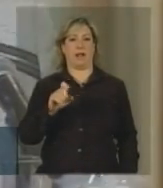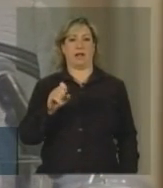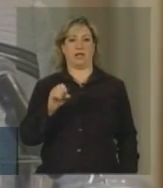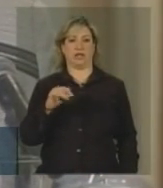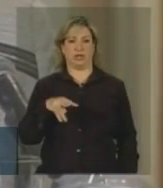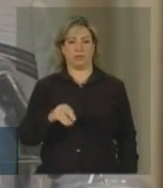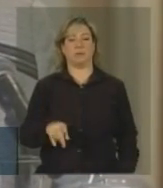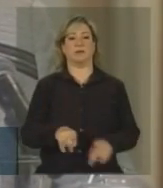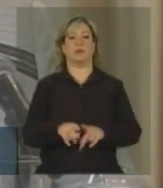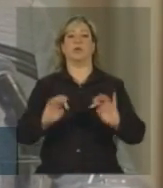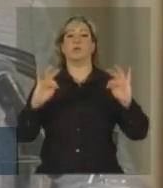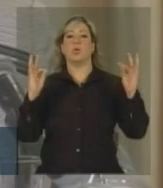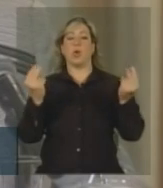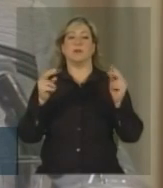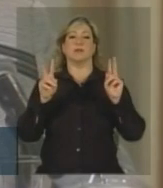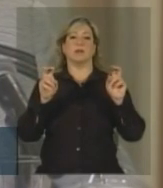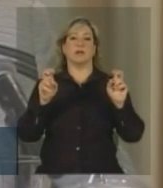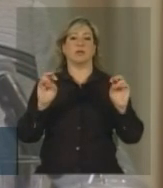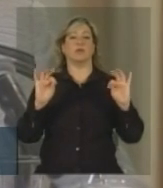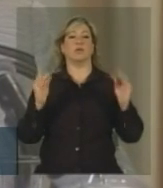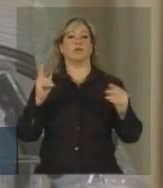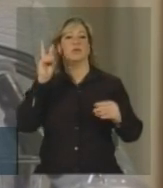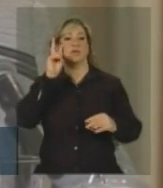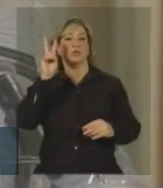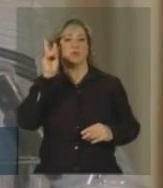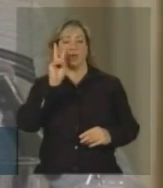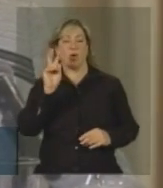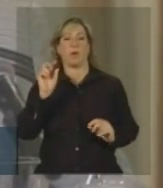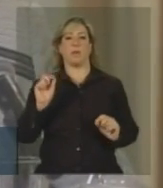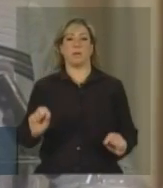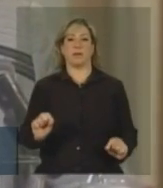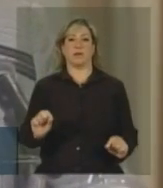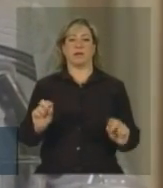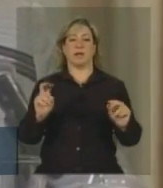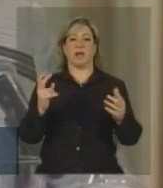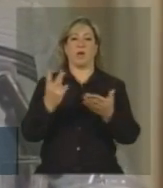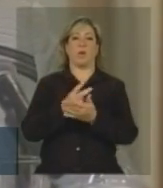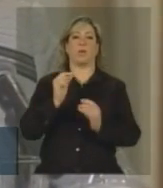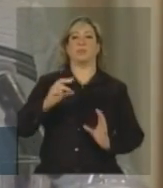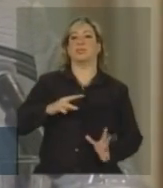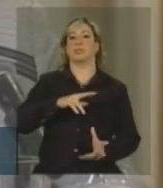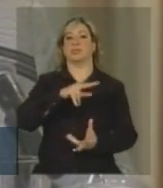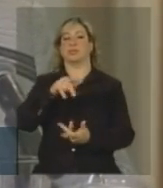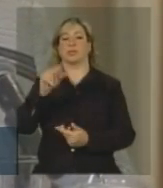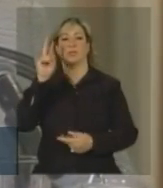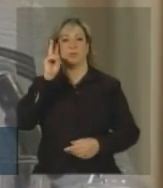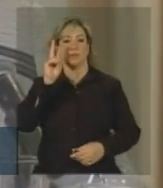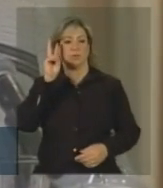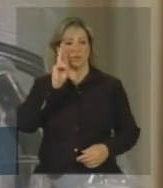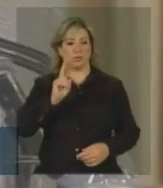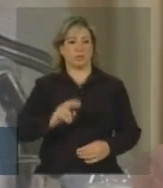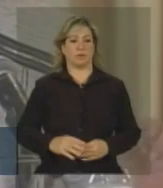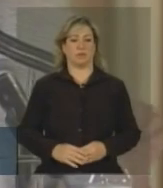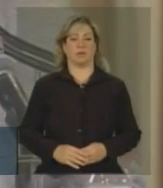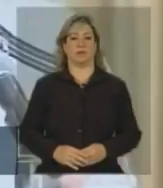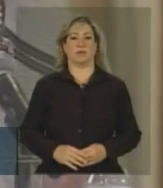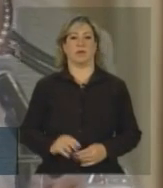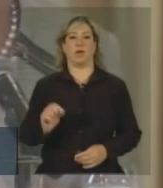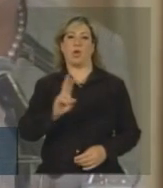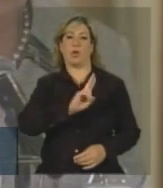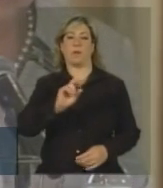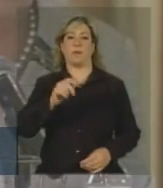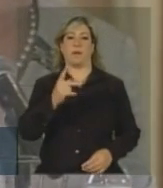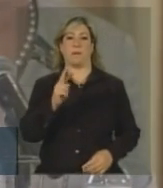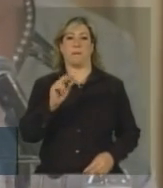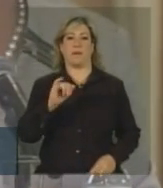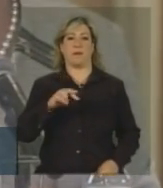todas as questões relativas aos últimos acontecimentos internacionais, notadamente a chamada